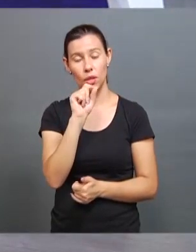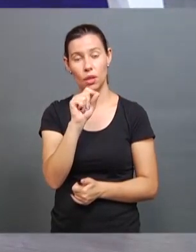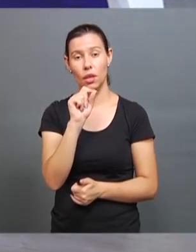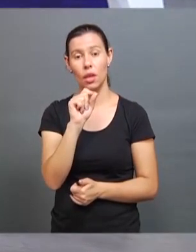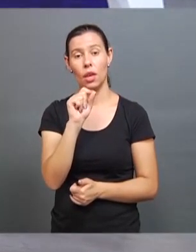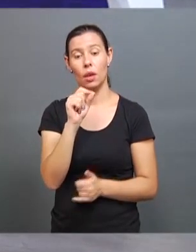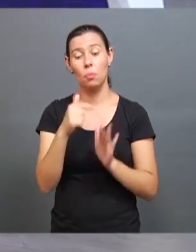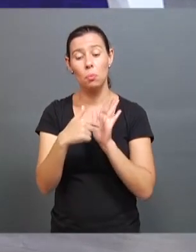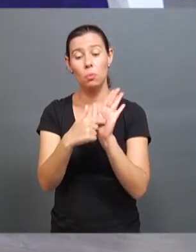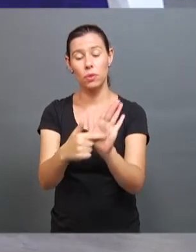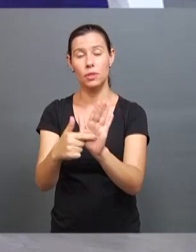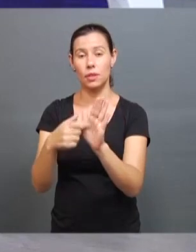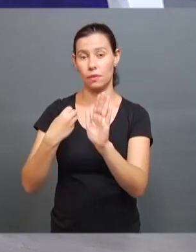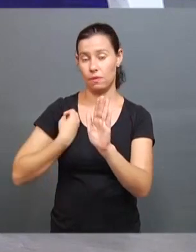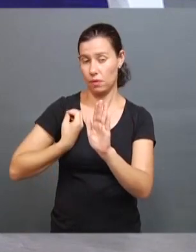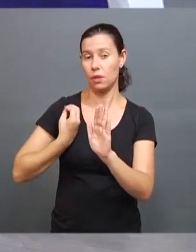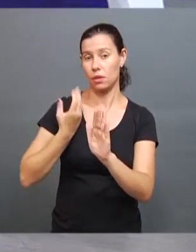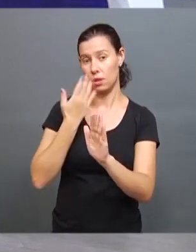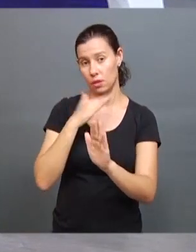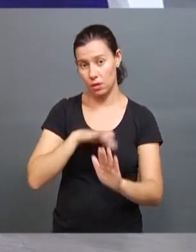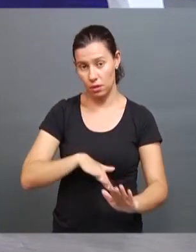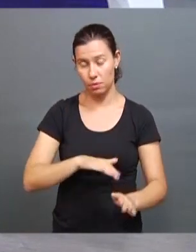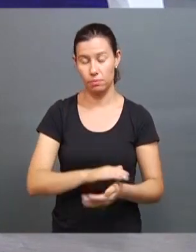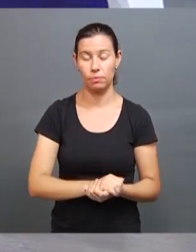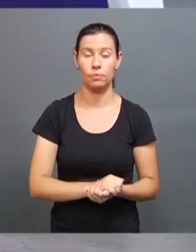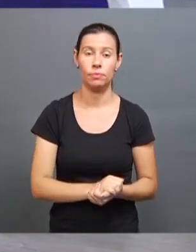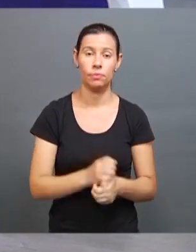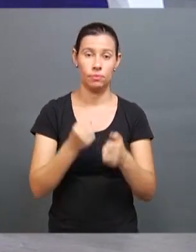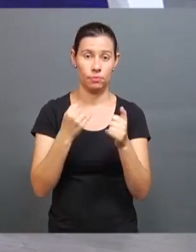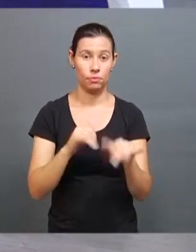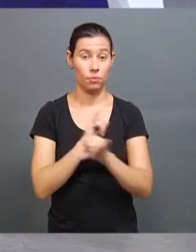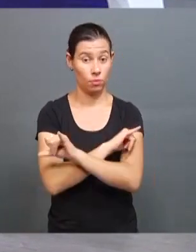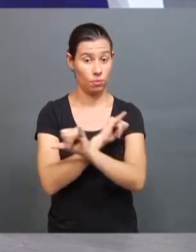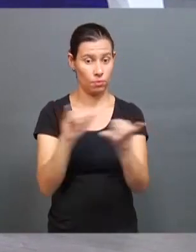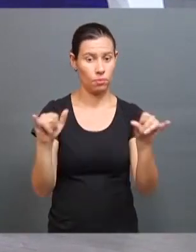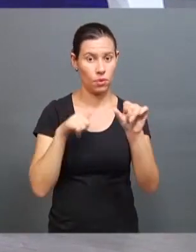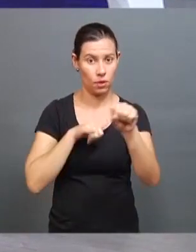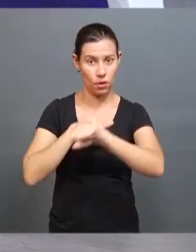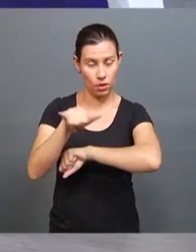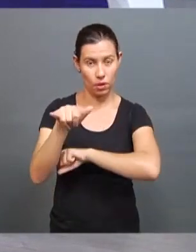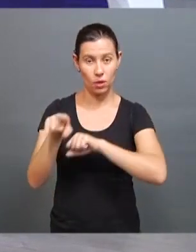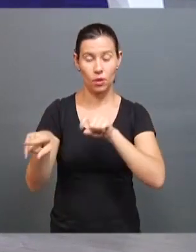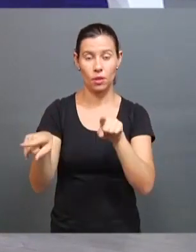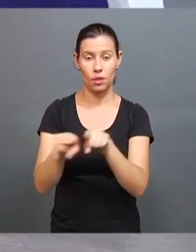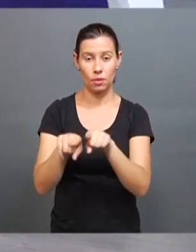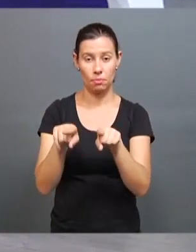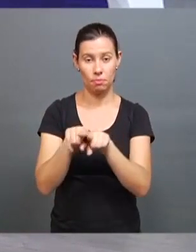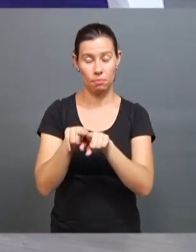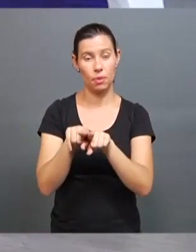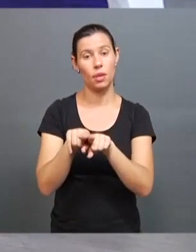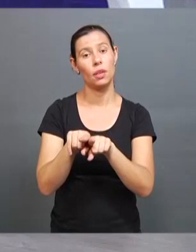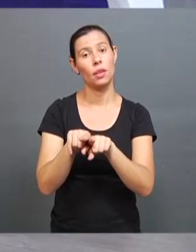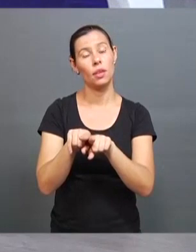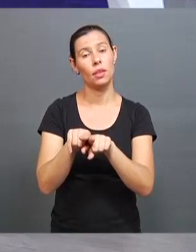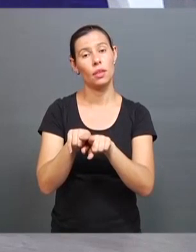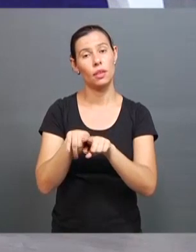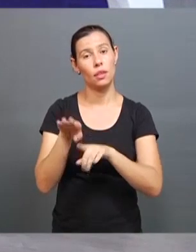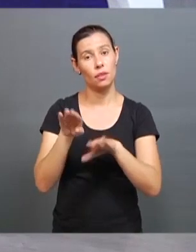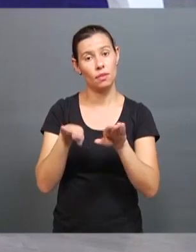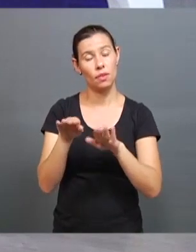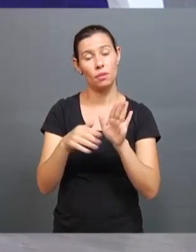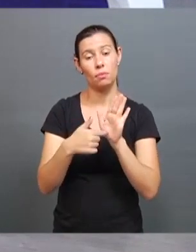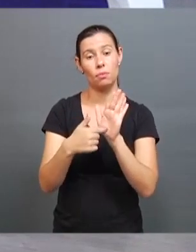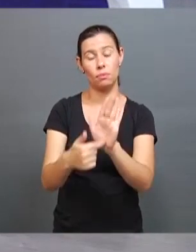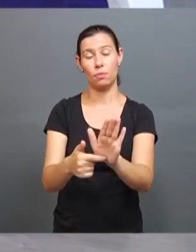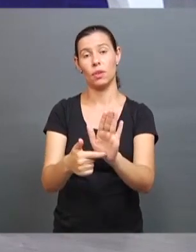isso. Por exemplo, propaganda é enganosa ou abusiva? O que que configura esses dois tipos de propaganda, Alessandra?